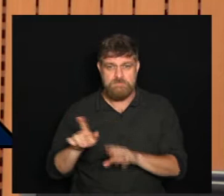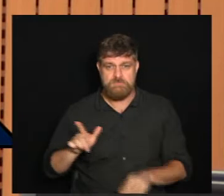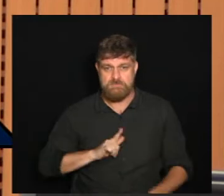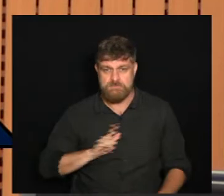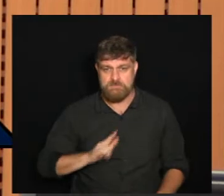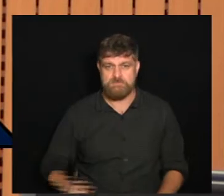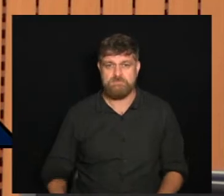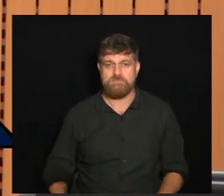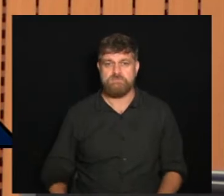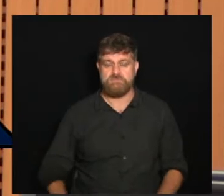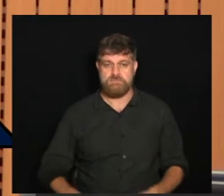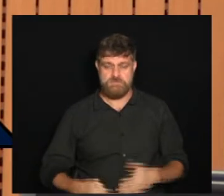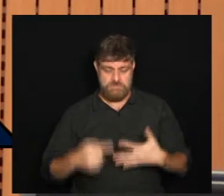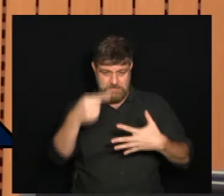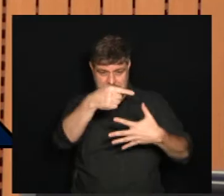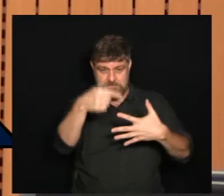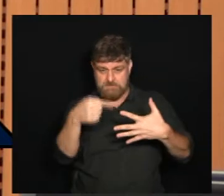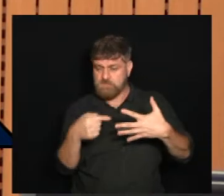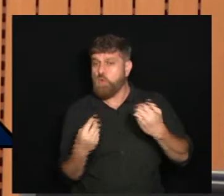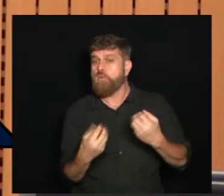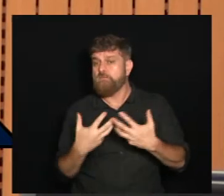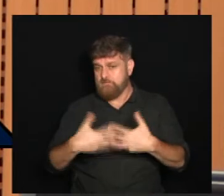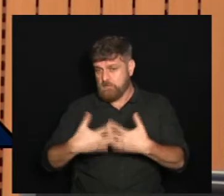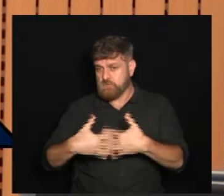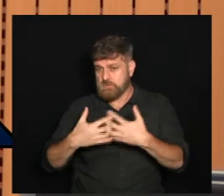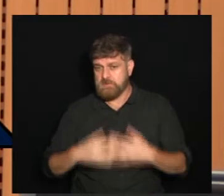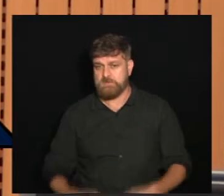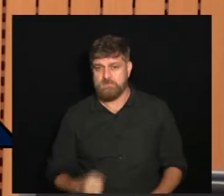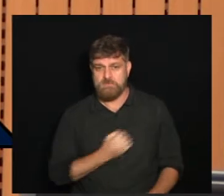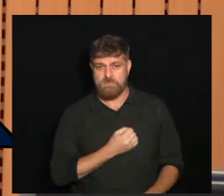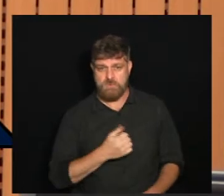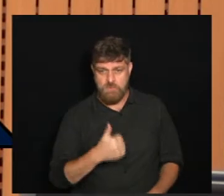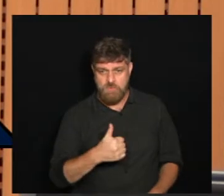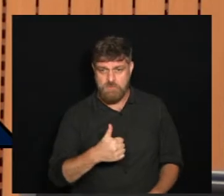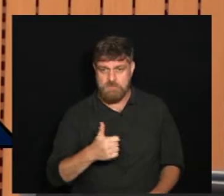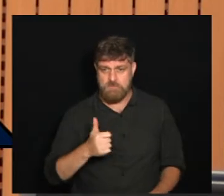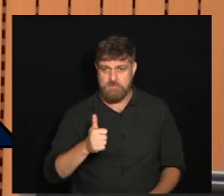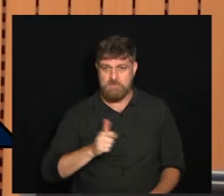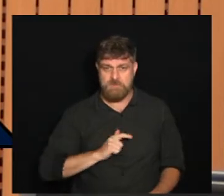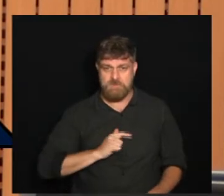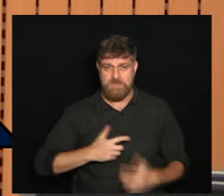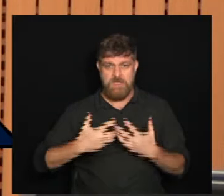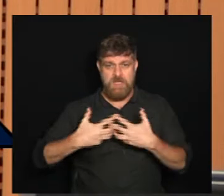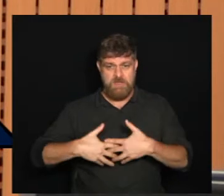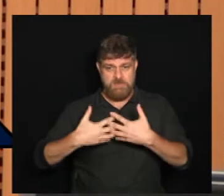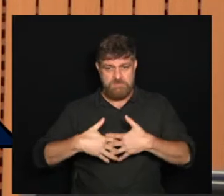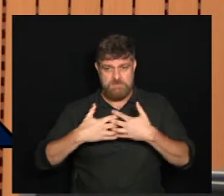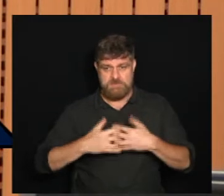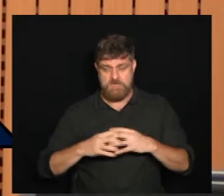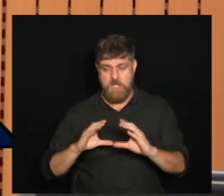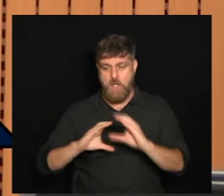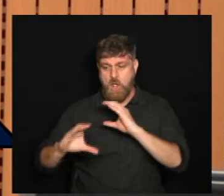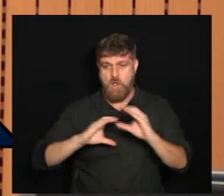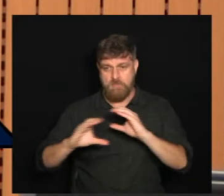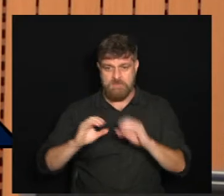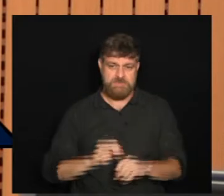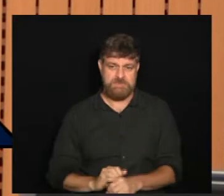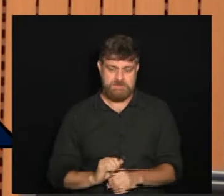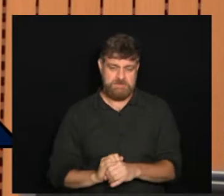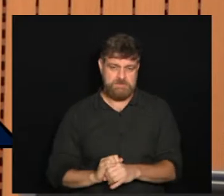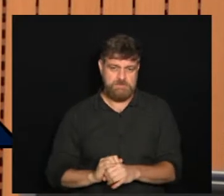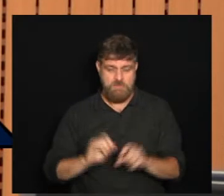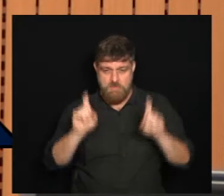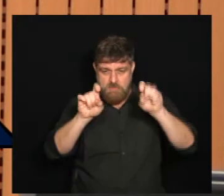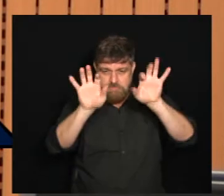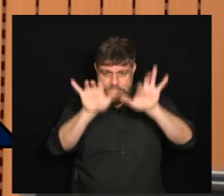os seguintes requisitos operacionais. 1. Funcionar em plataforma de comunicação móvel ou em